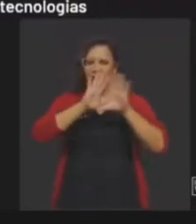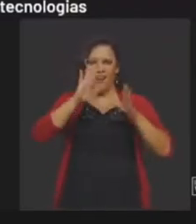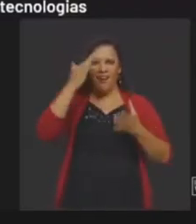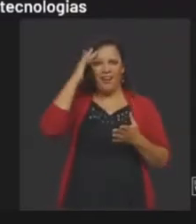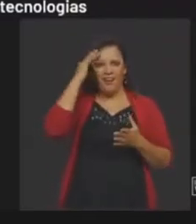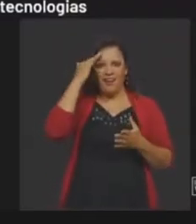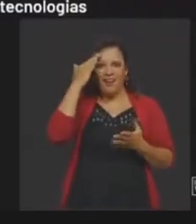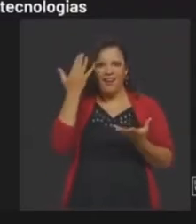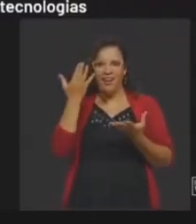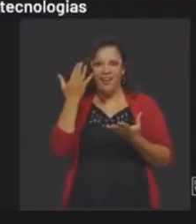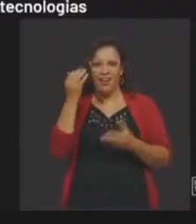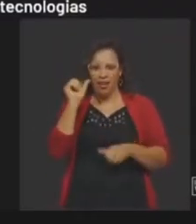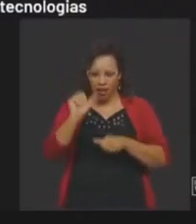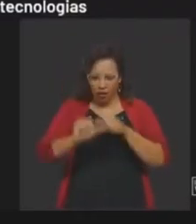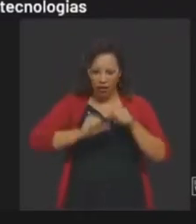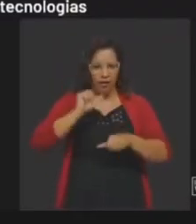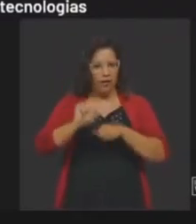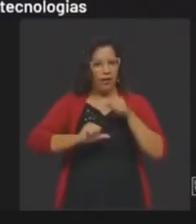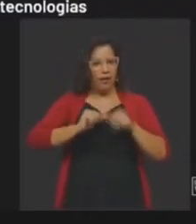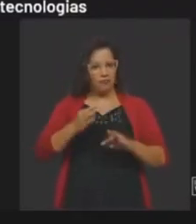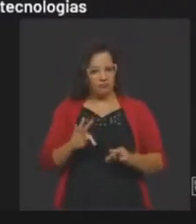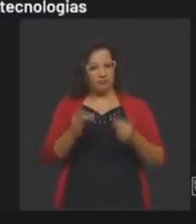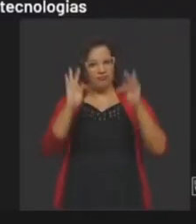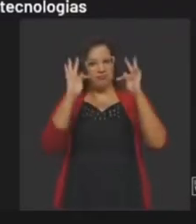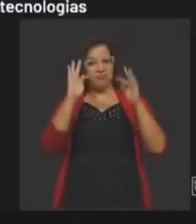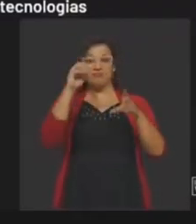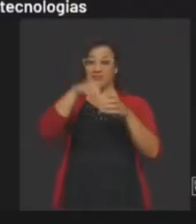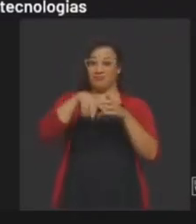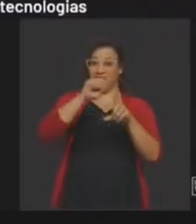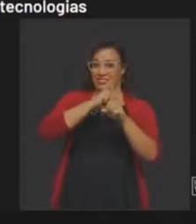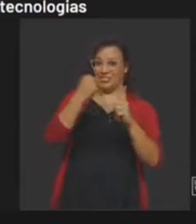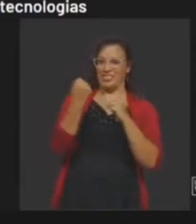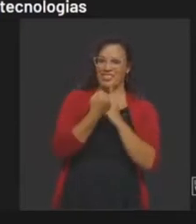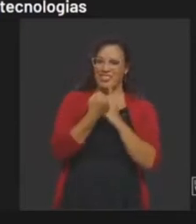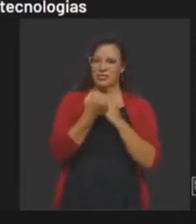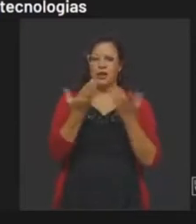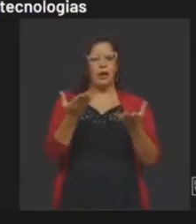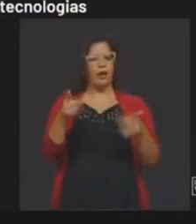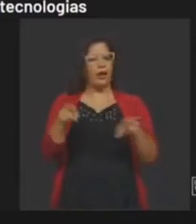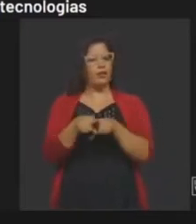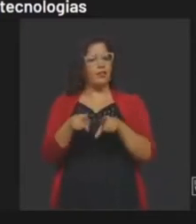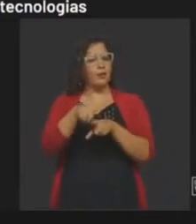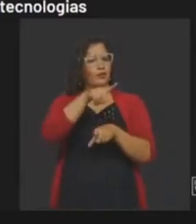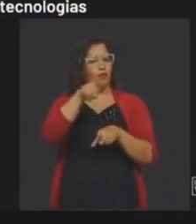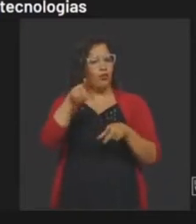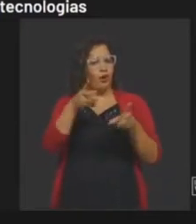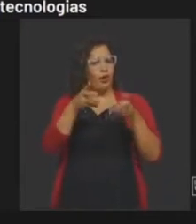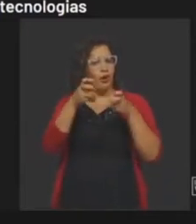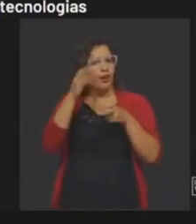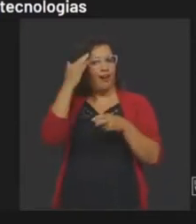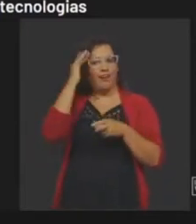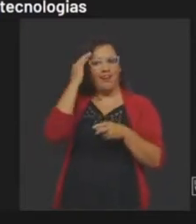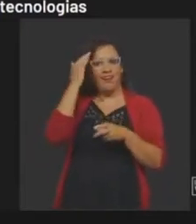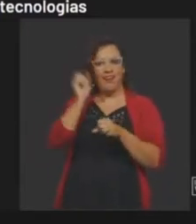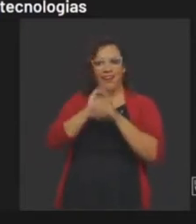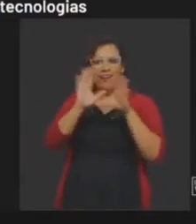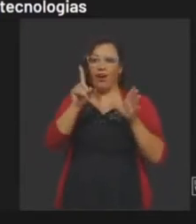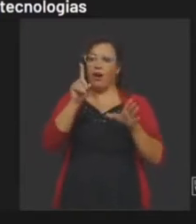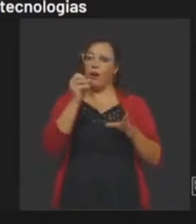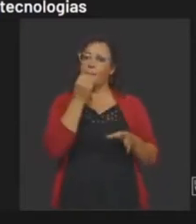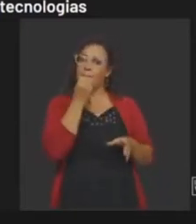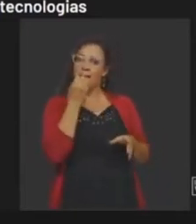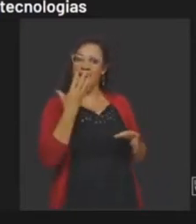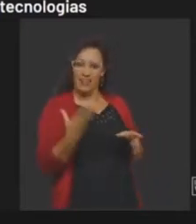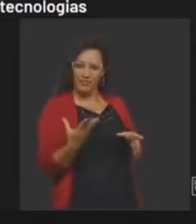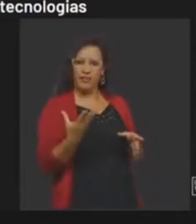das inovações tecnológicas para a sociedade e permitir que você também entenda os benefícios